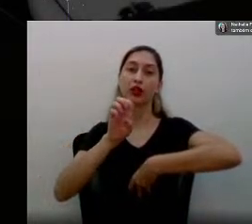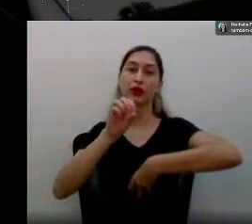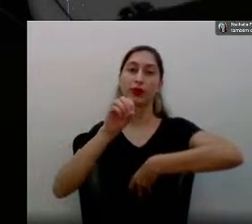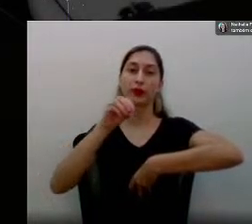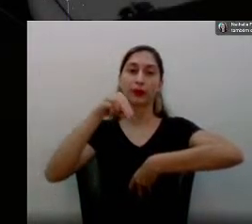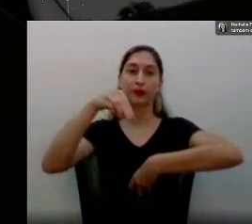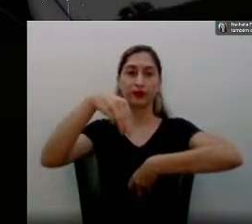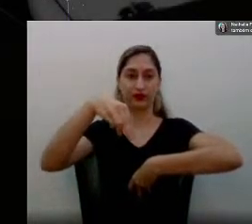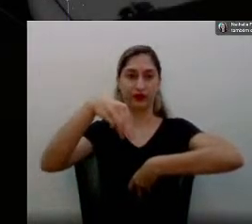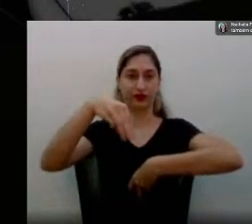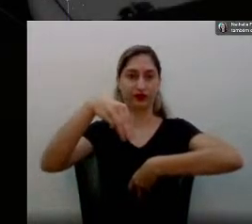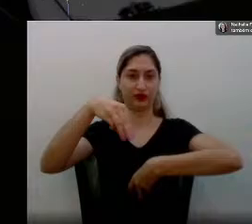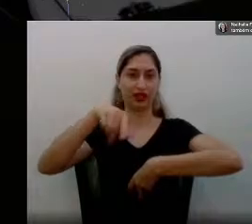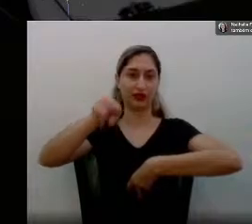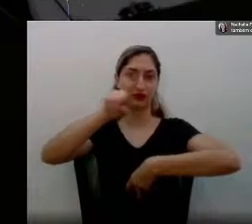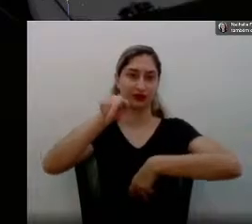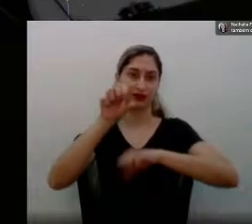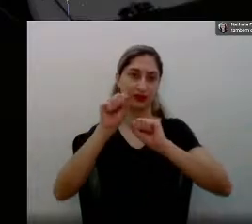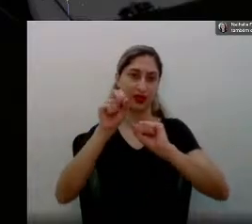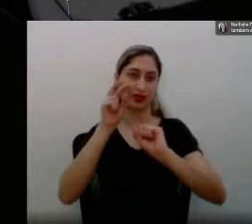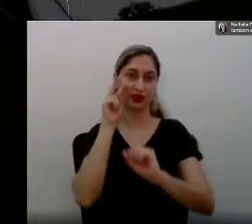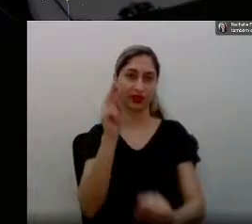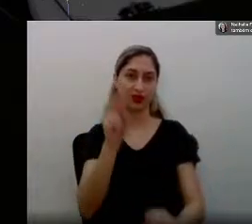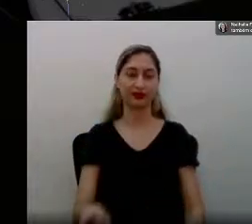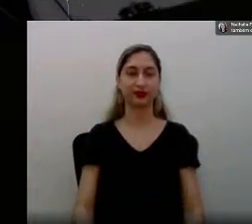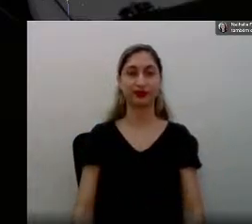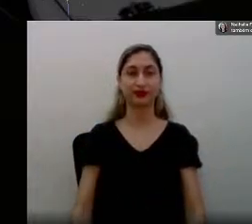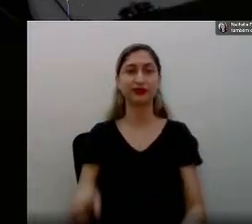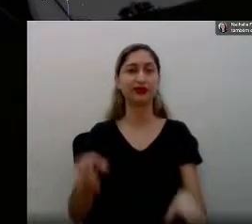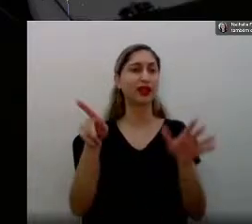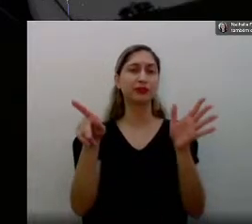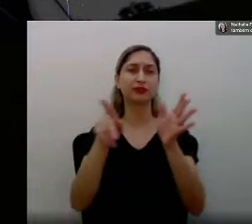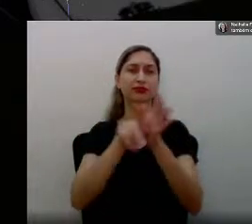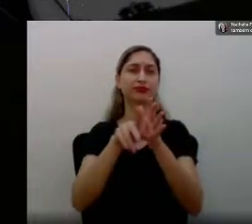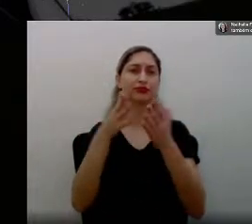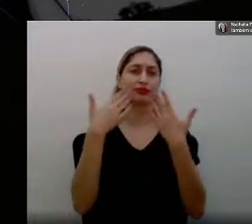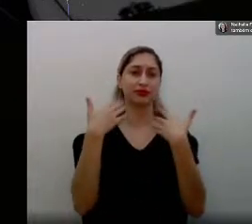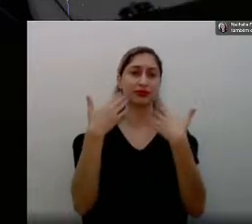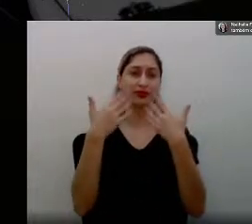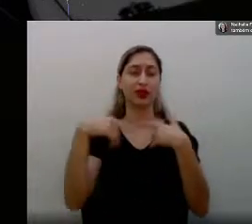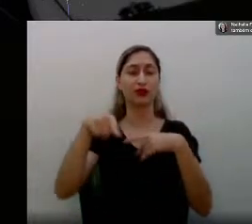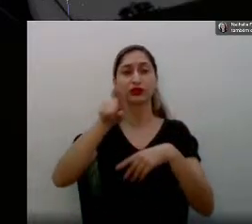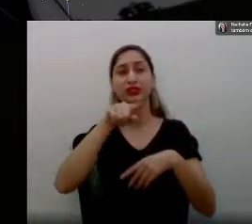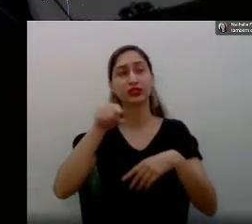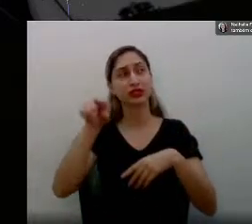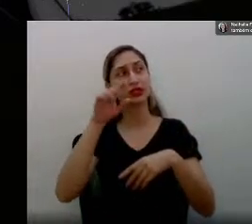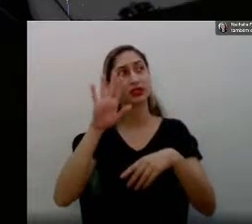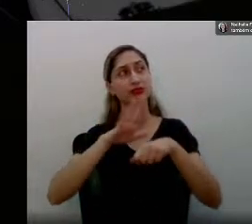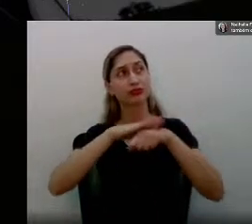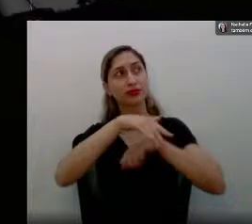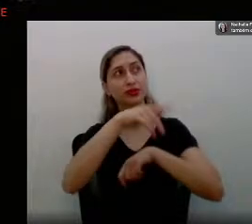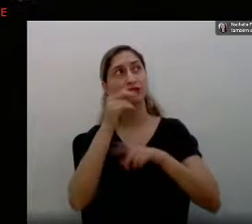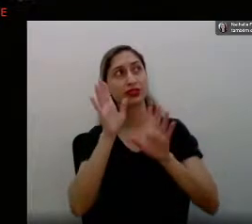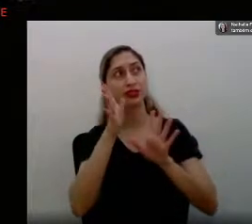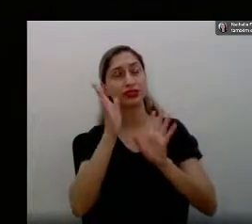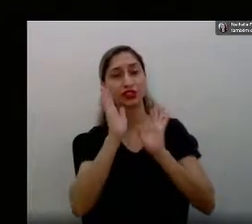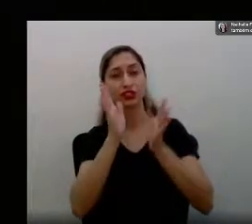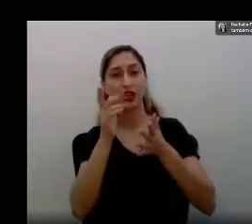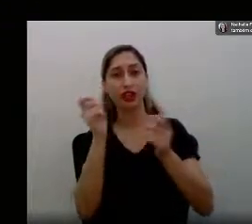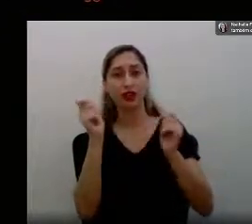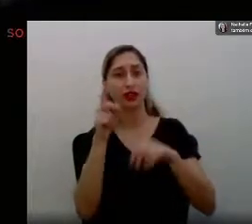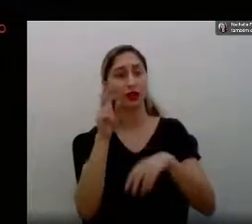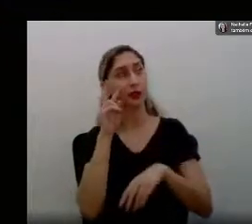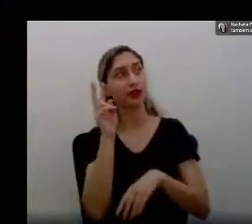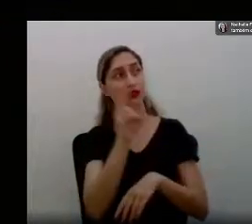vocês poderem ver tá uma coisa laço tipicamente do verão assim que anoitecer você vai ver as três Marias no céu de no verão tá